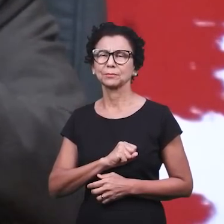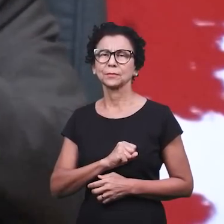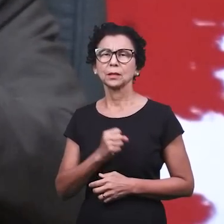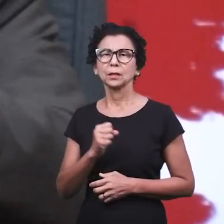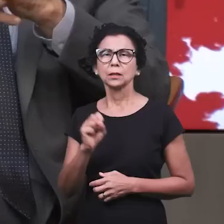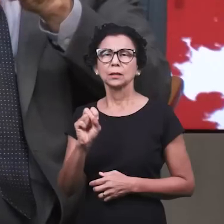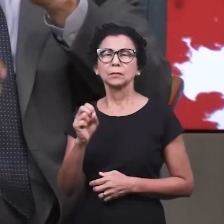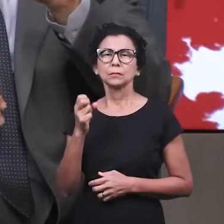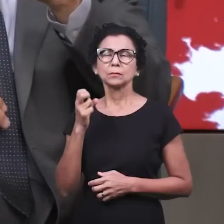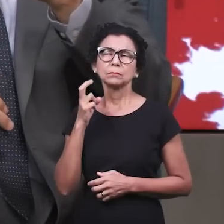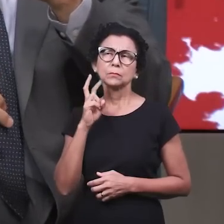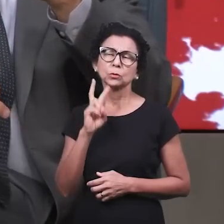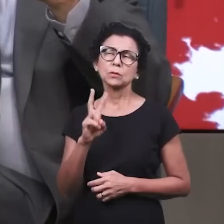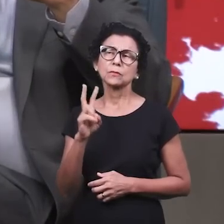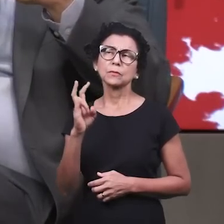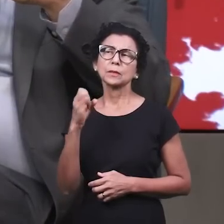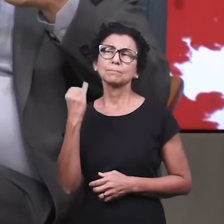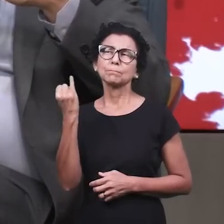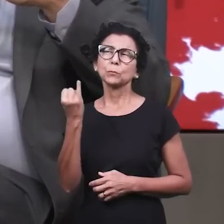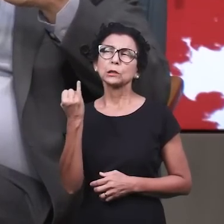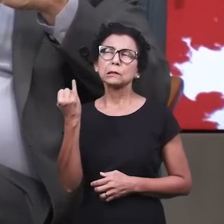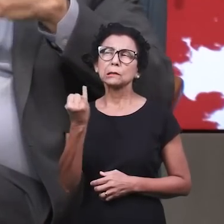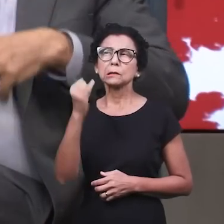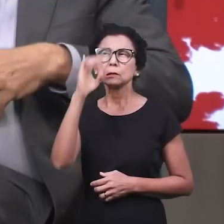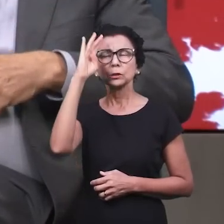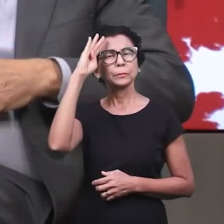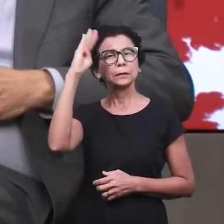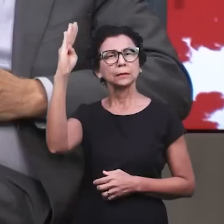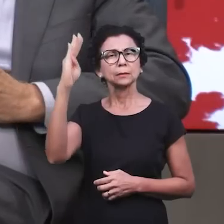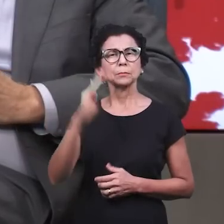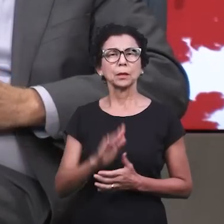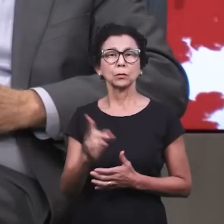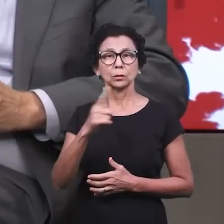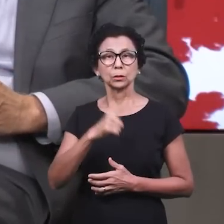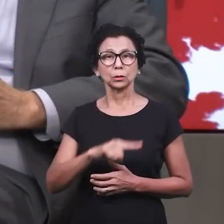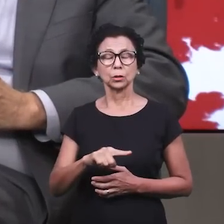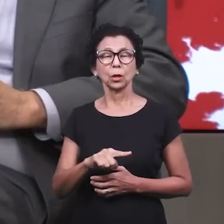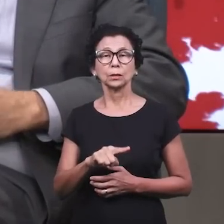o fez à sua imagem e semelhança.